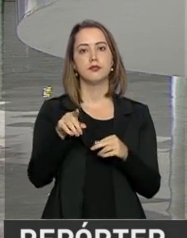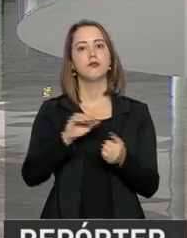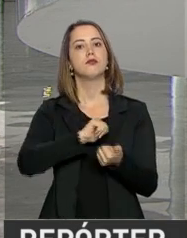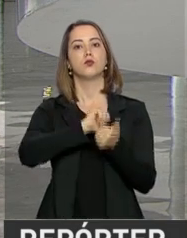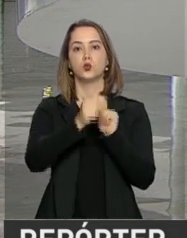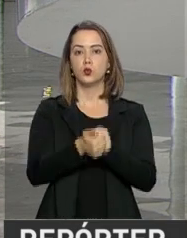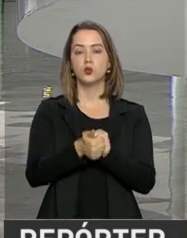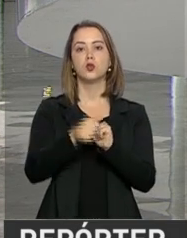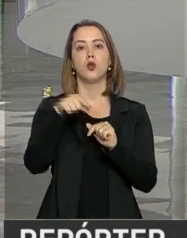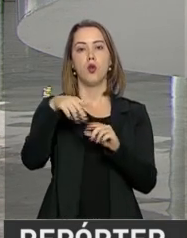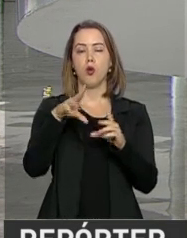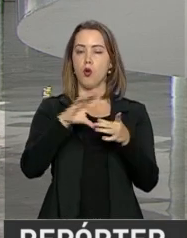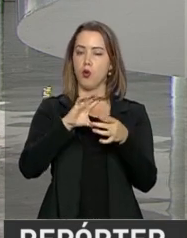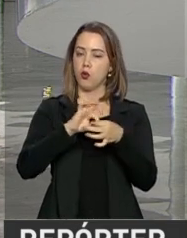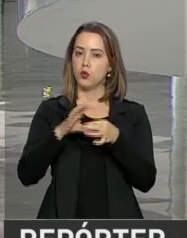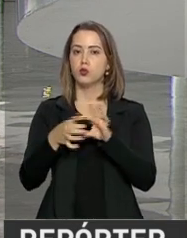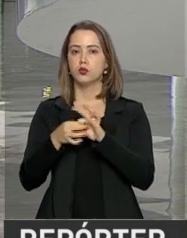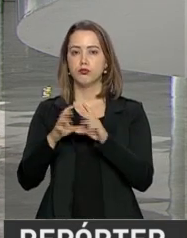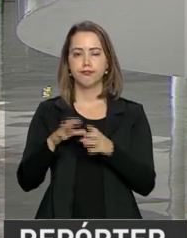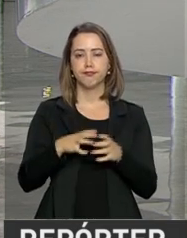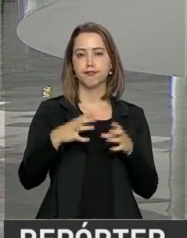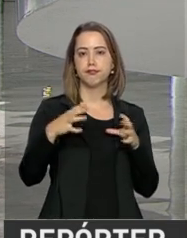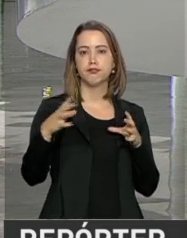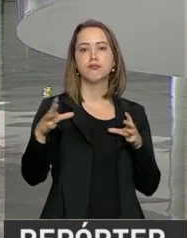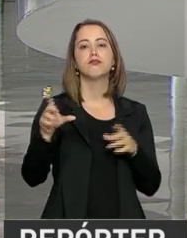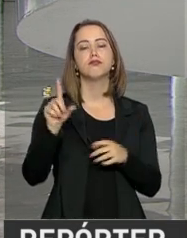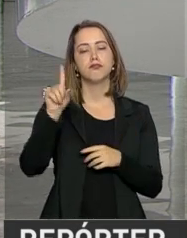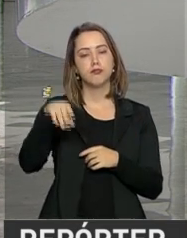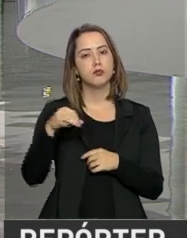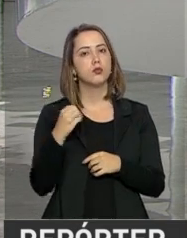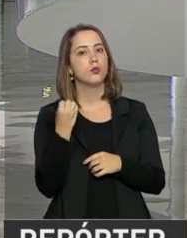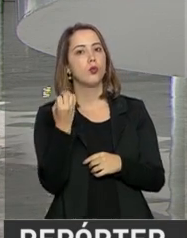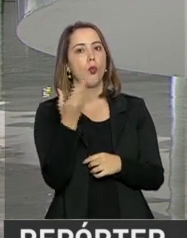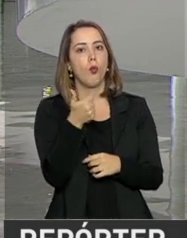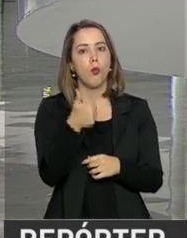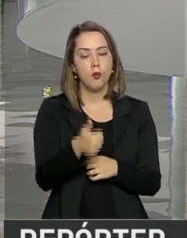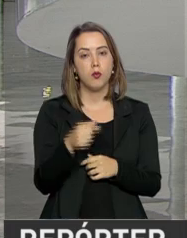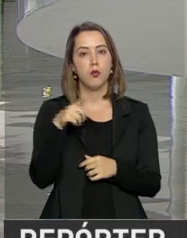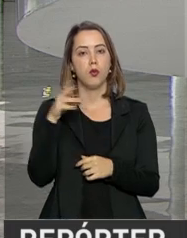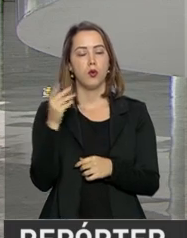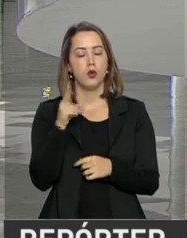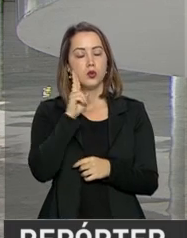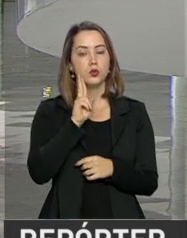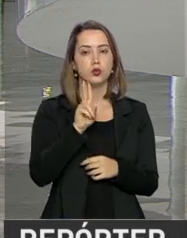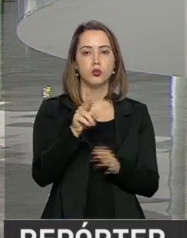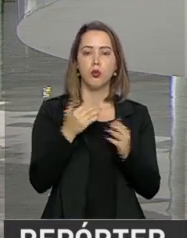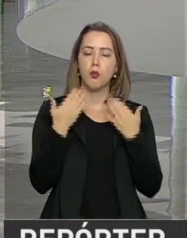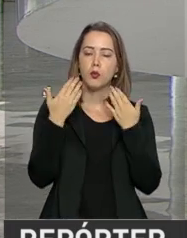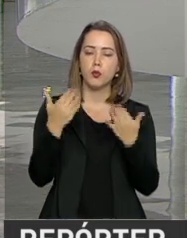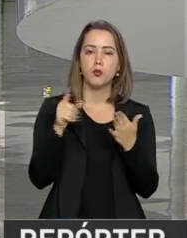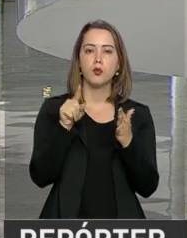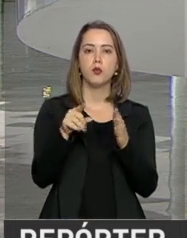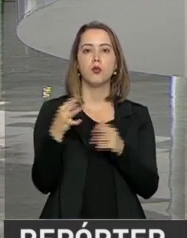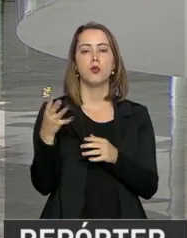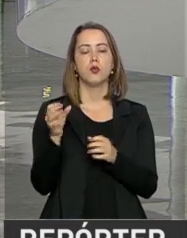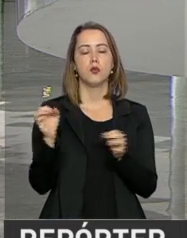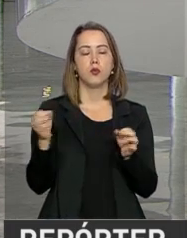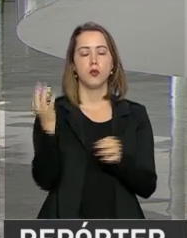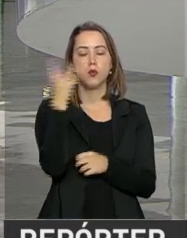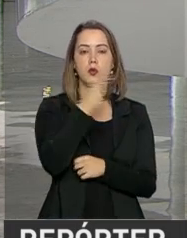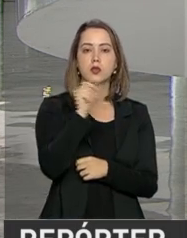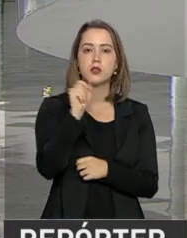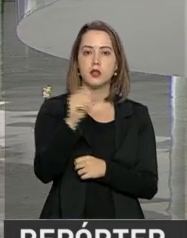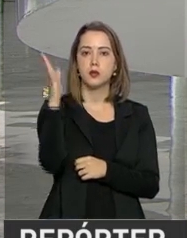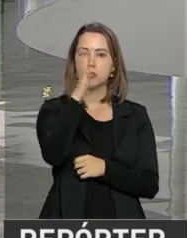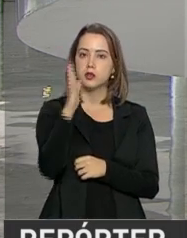Jogos Olímpicos que é uma grande oportunidade de mostrar as belezas do Brasil e como o Bras o povo brasileiro recebe